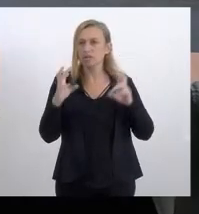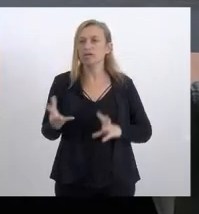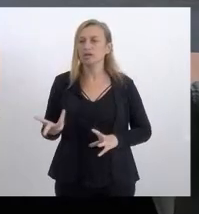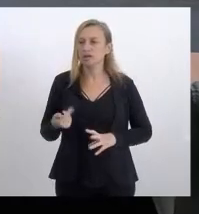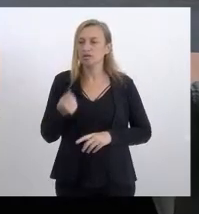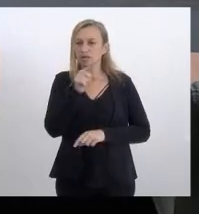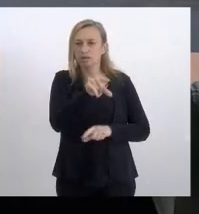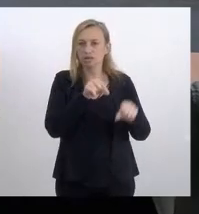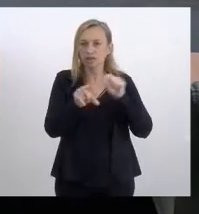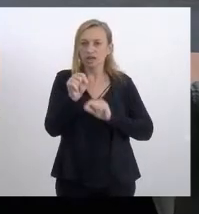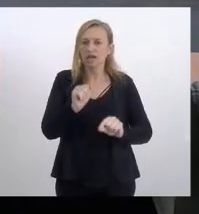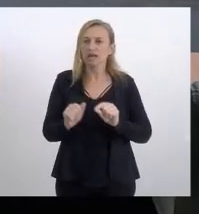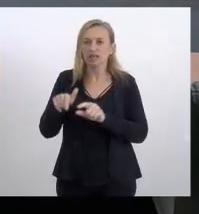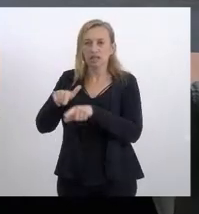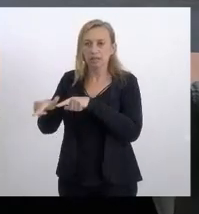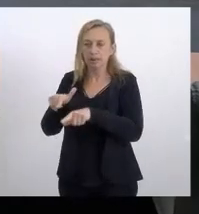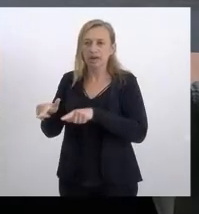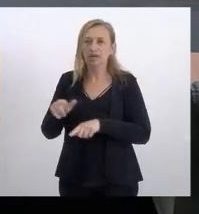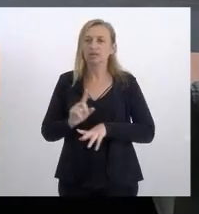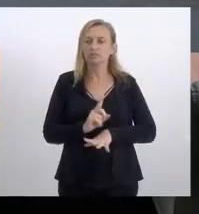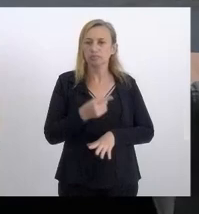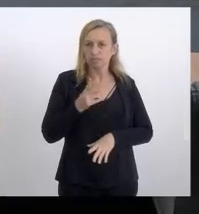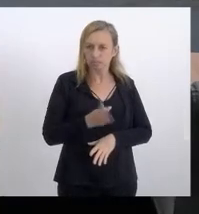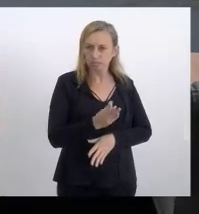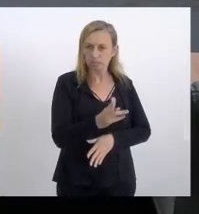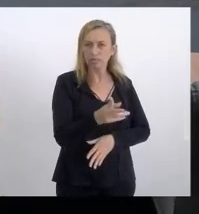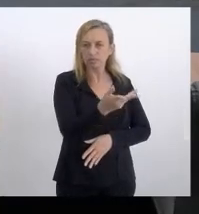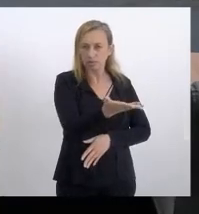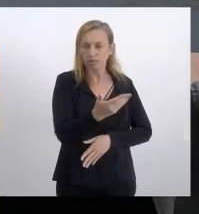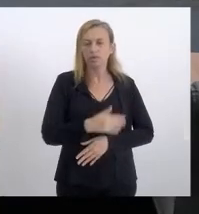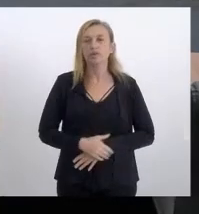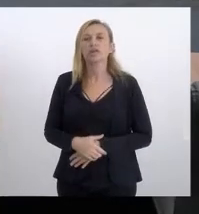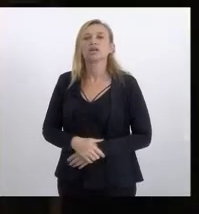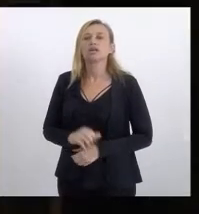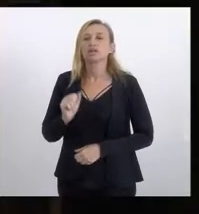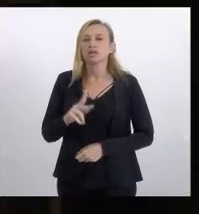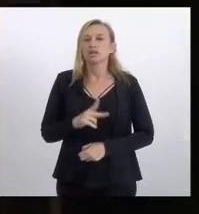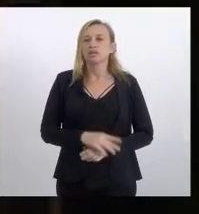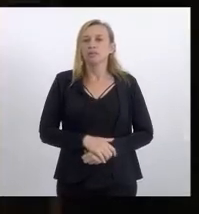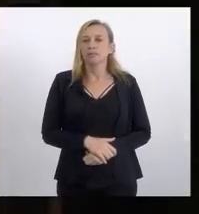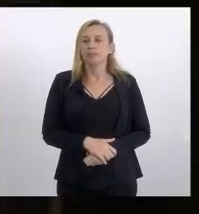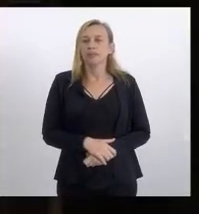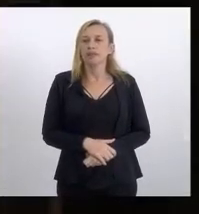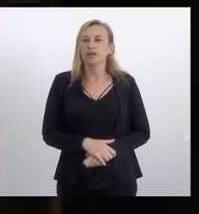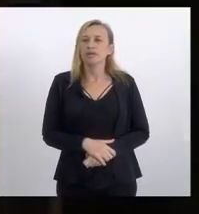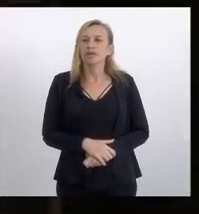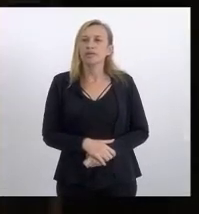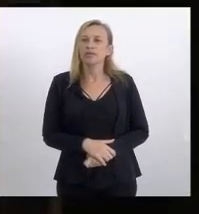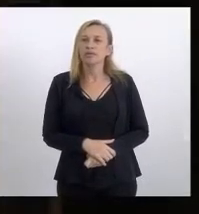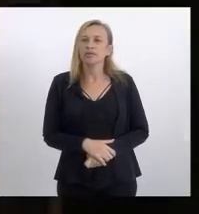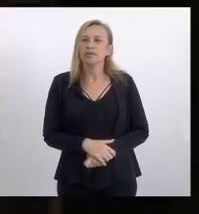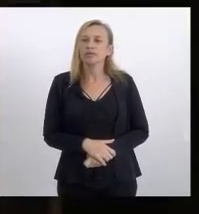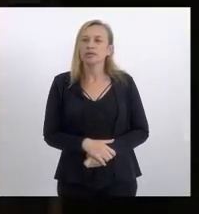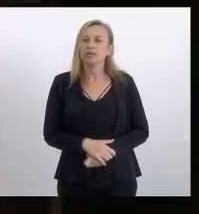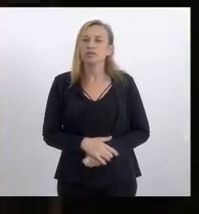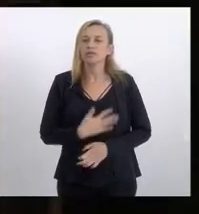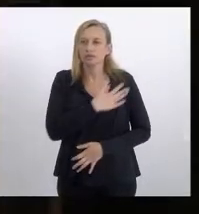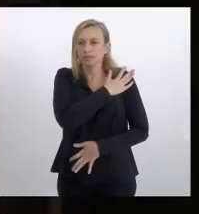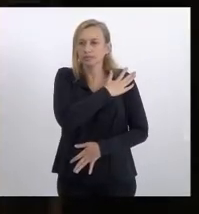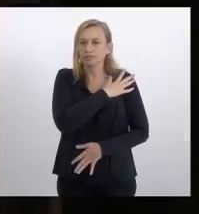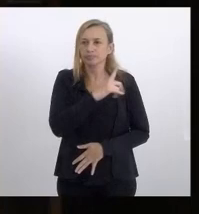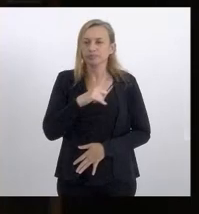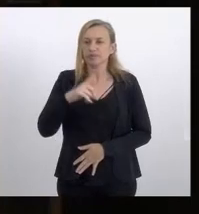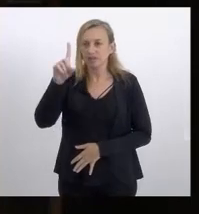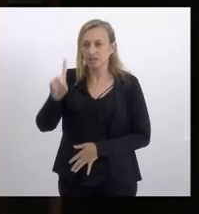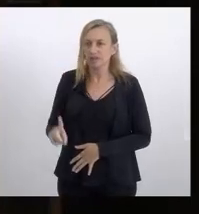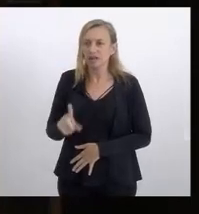escolha da inatividade e do clã por favor tá então é aparelho militar ele